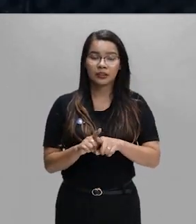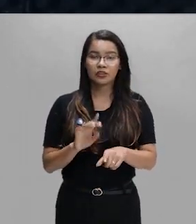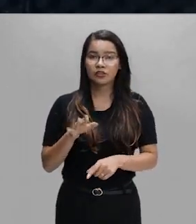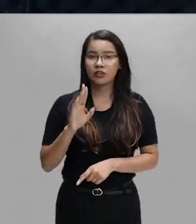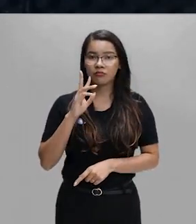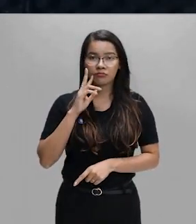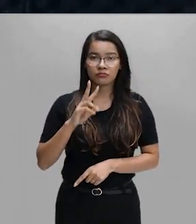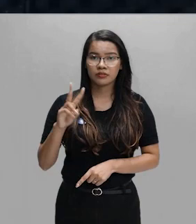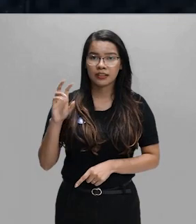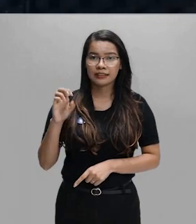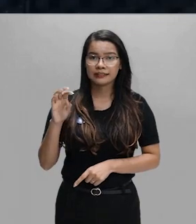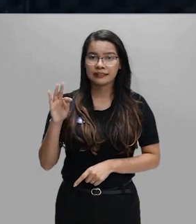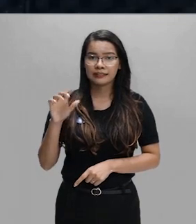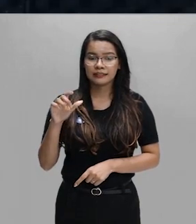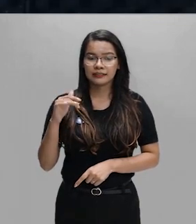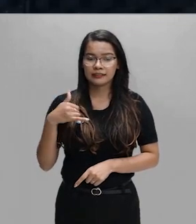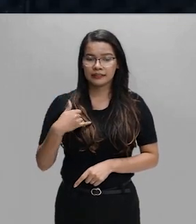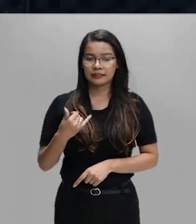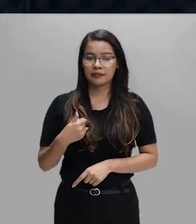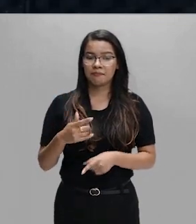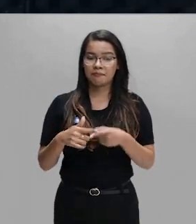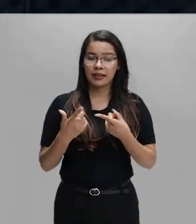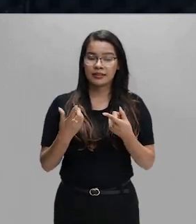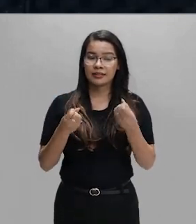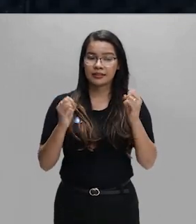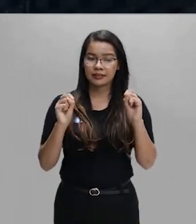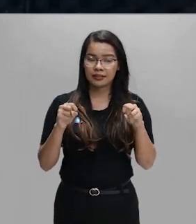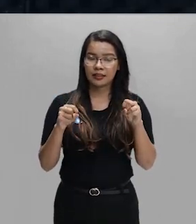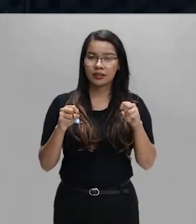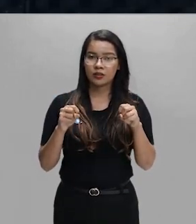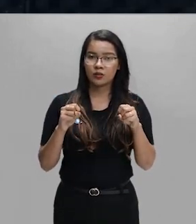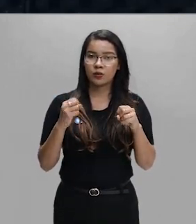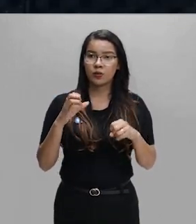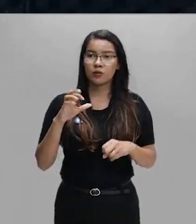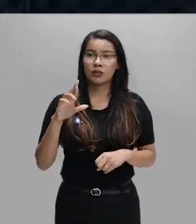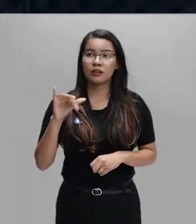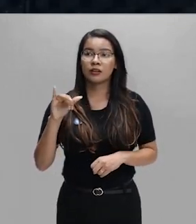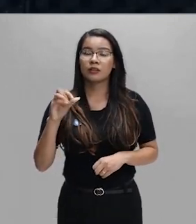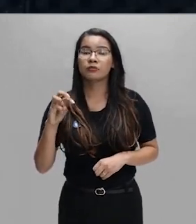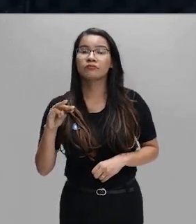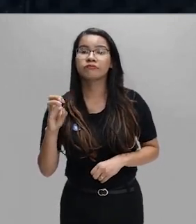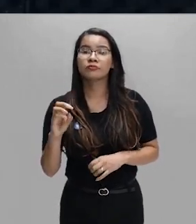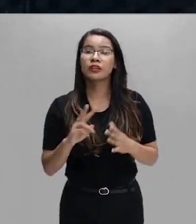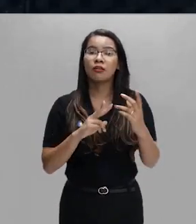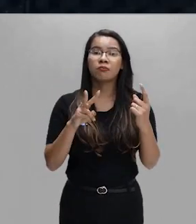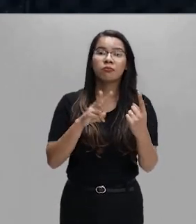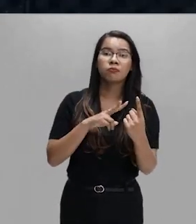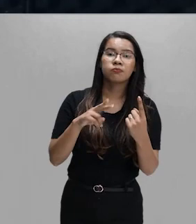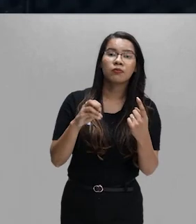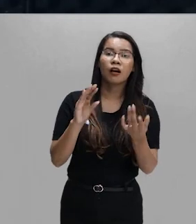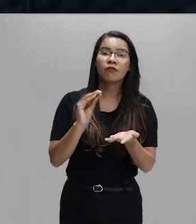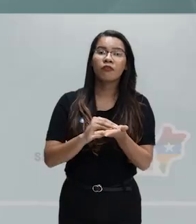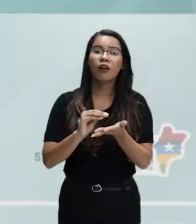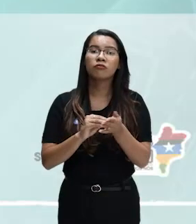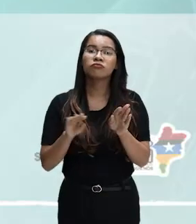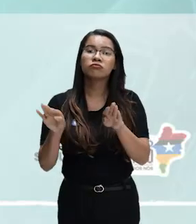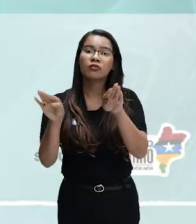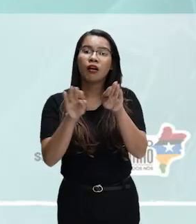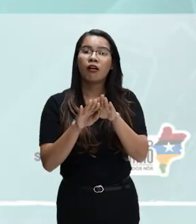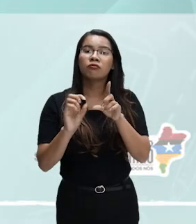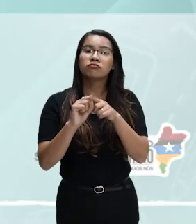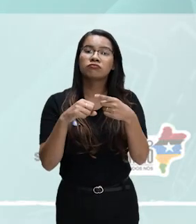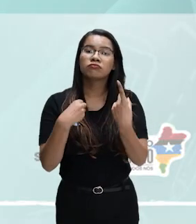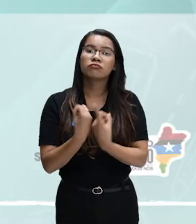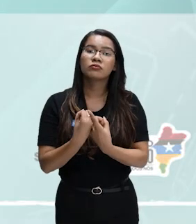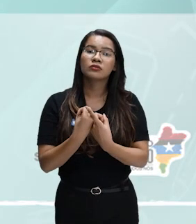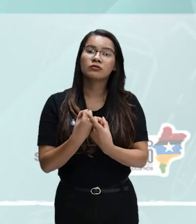vê a questão etária, mas vê a criminalidade através da perspectiva das desigualdades sociais, das questões de